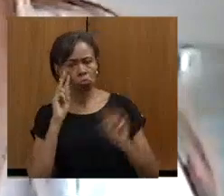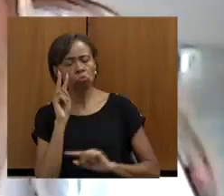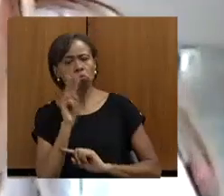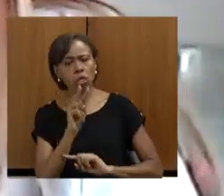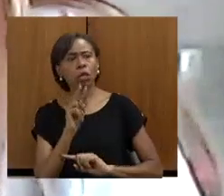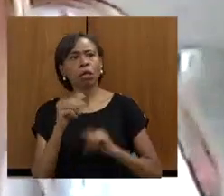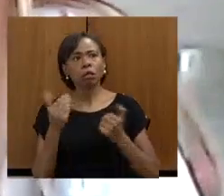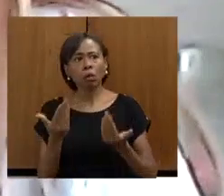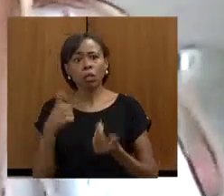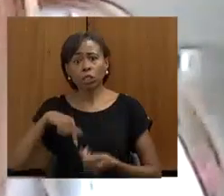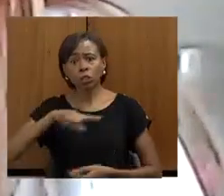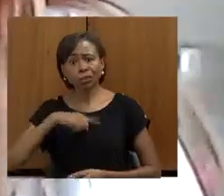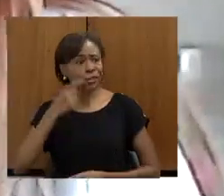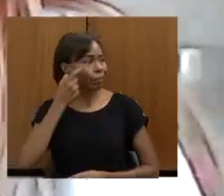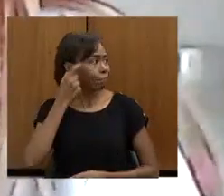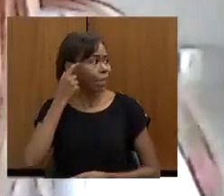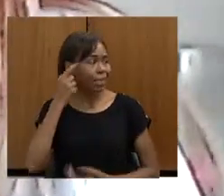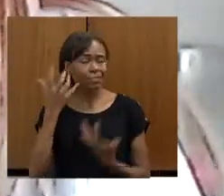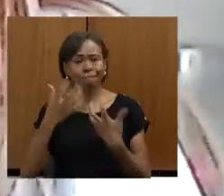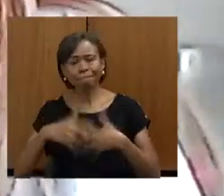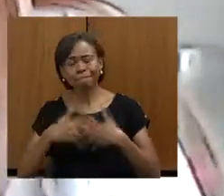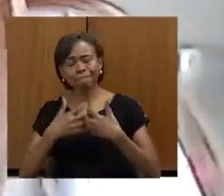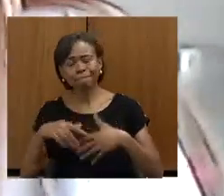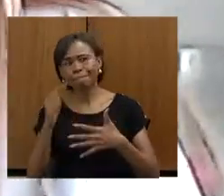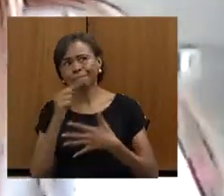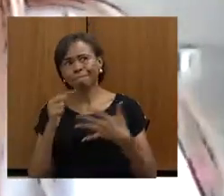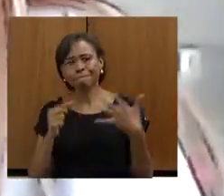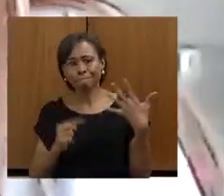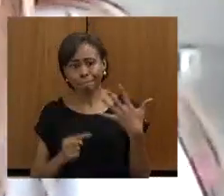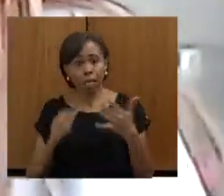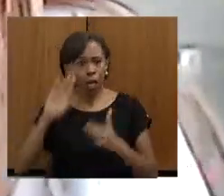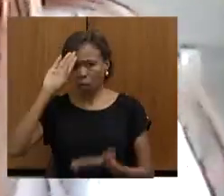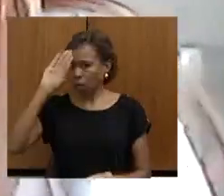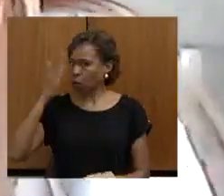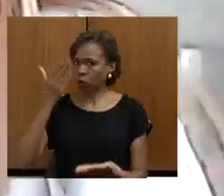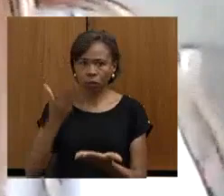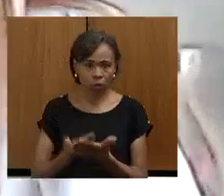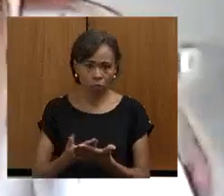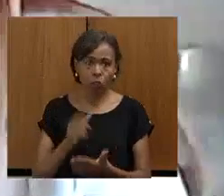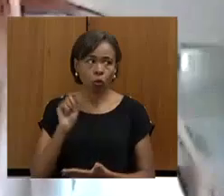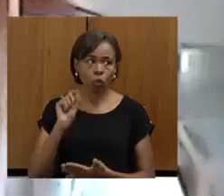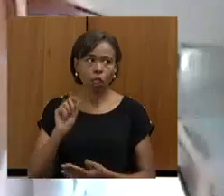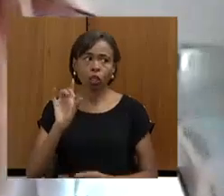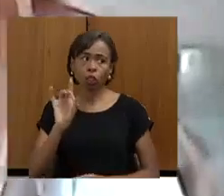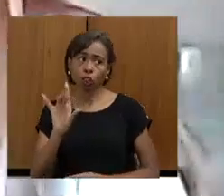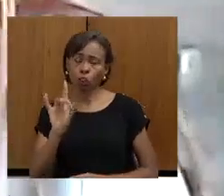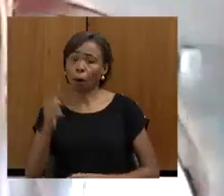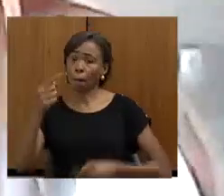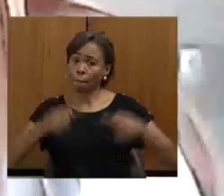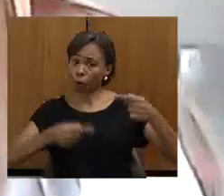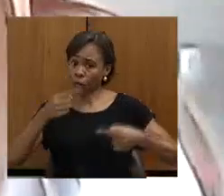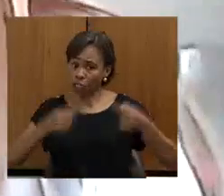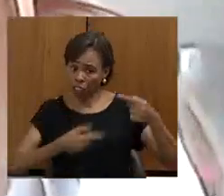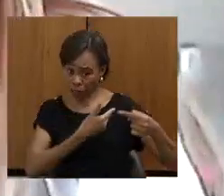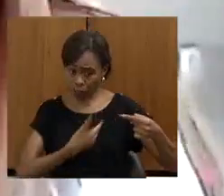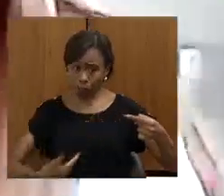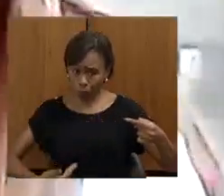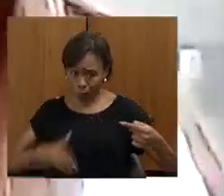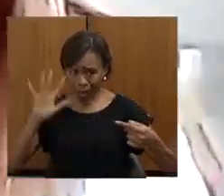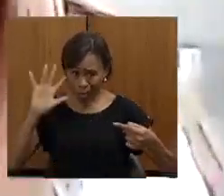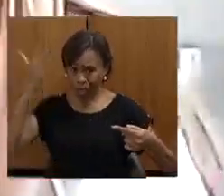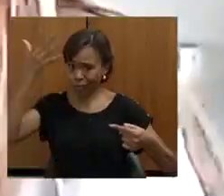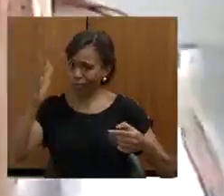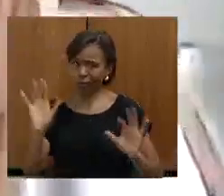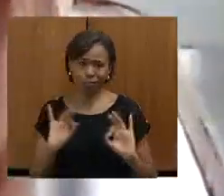gente se depara com muitas questões e eu não acredito que somente com políticas públicas a gente vá realmente suprir essa